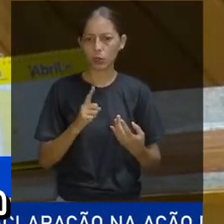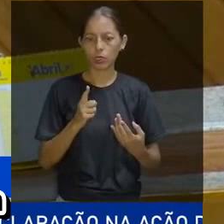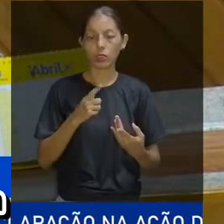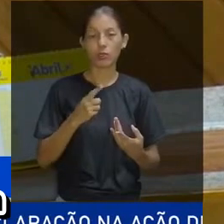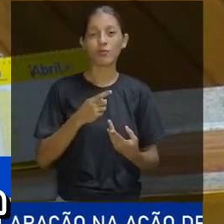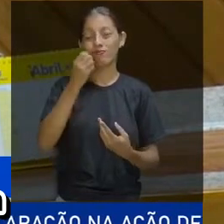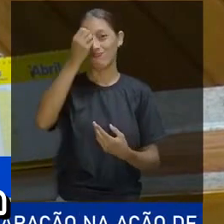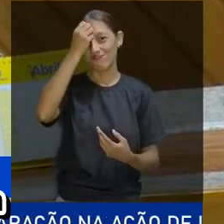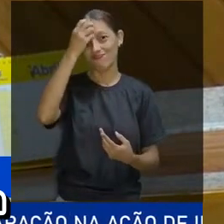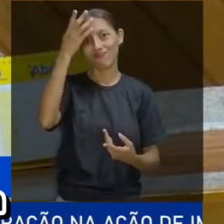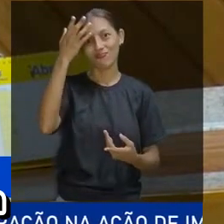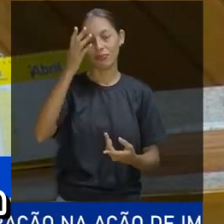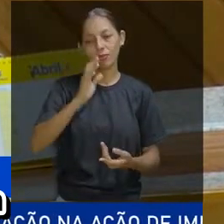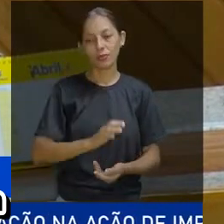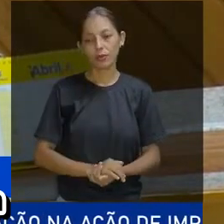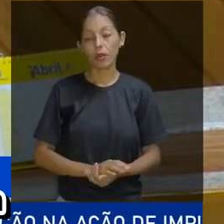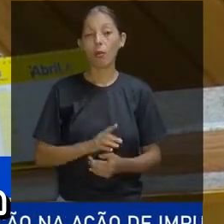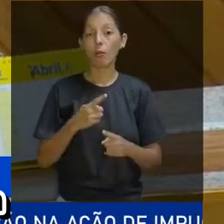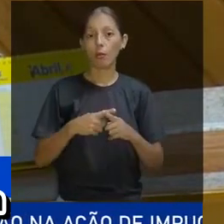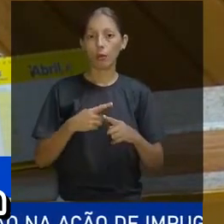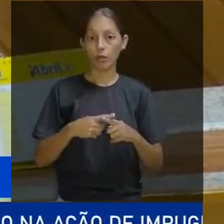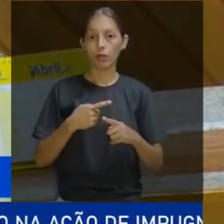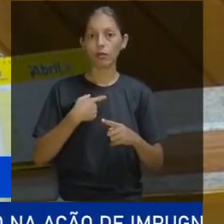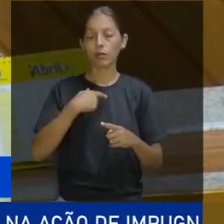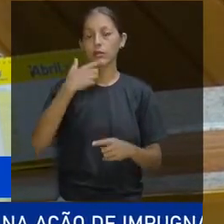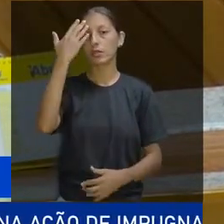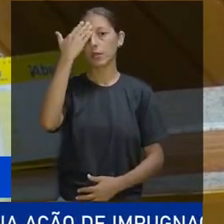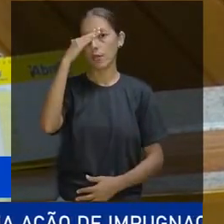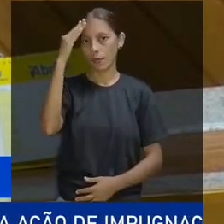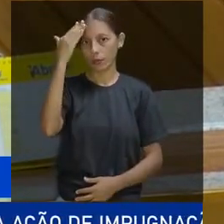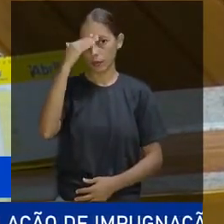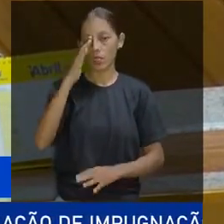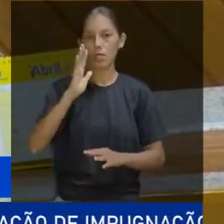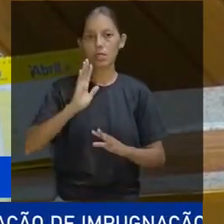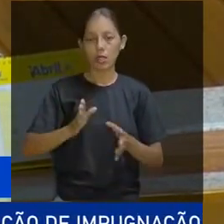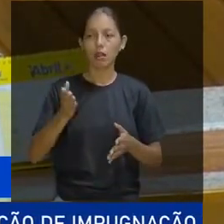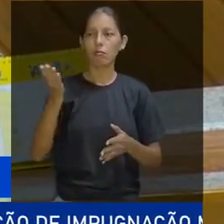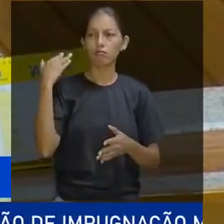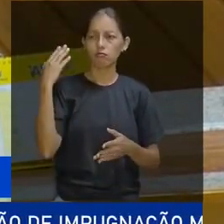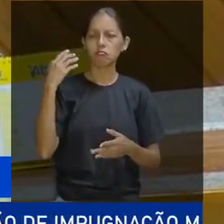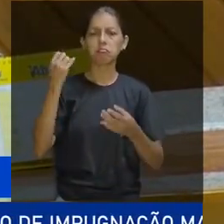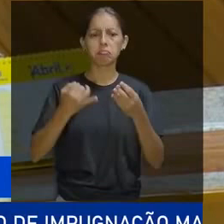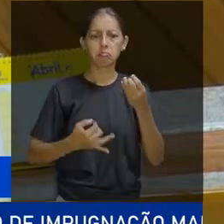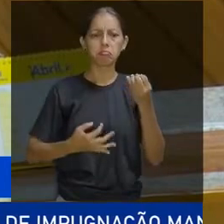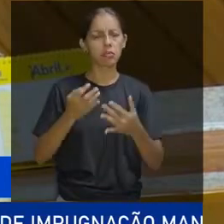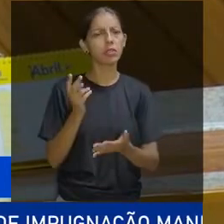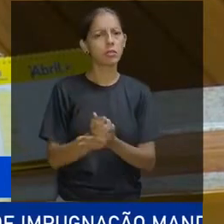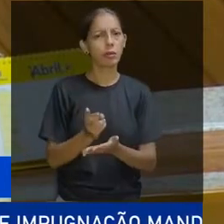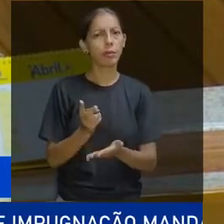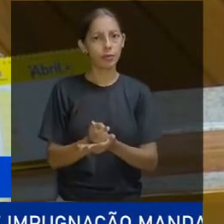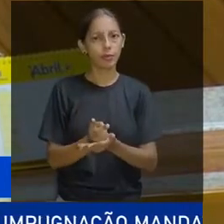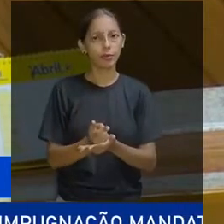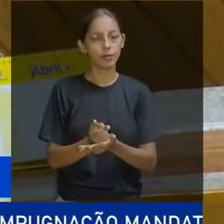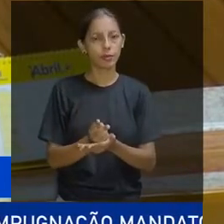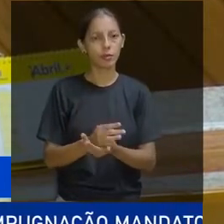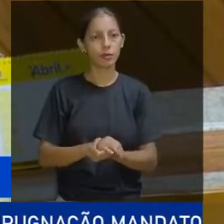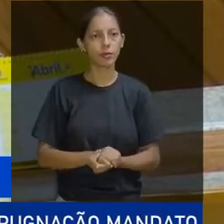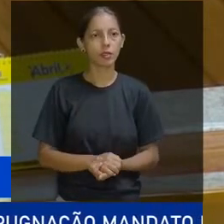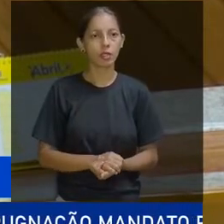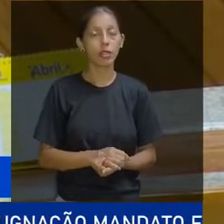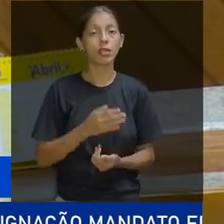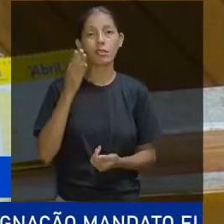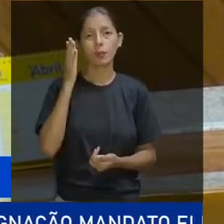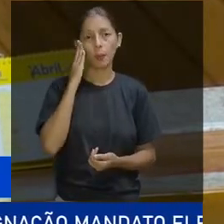que já expressei aqui inúmeras vezes, sobre a importância de nós primarmos e